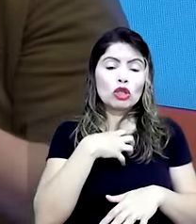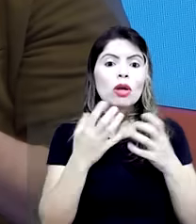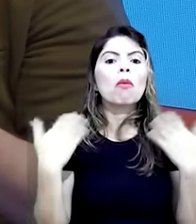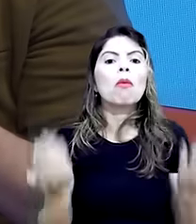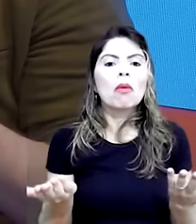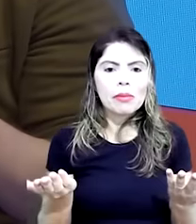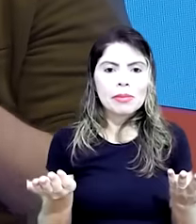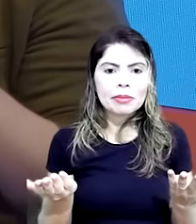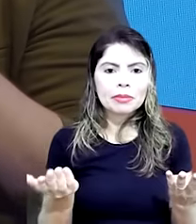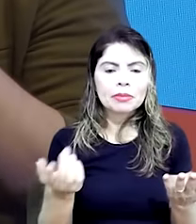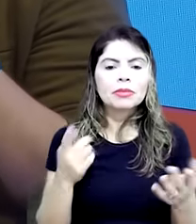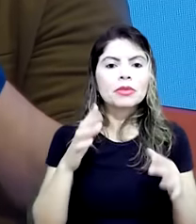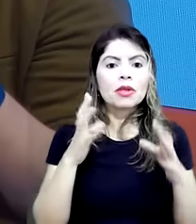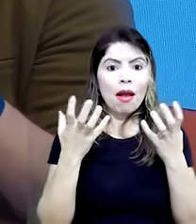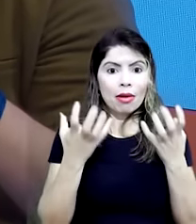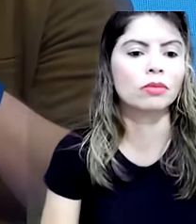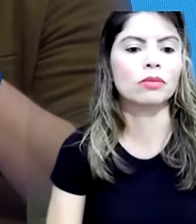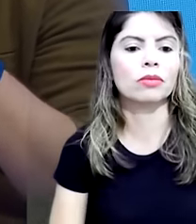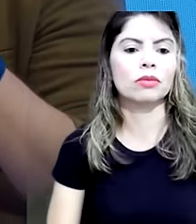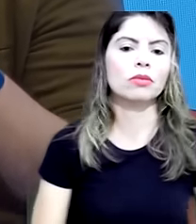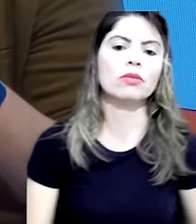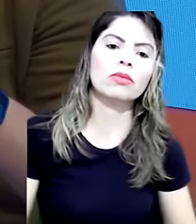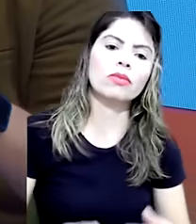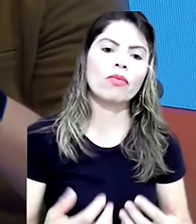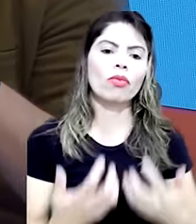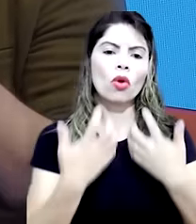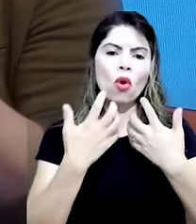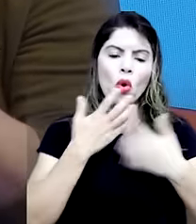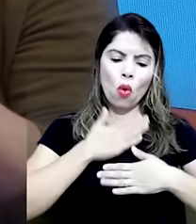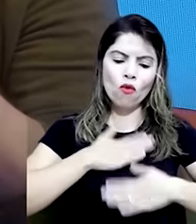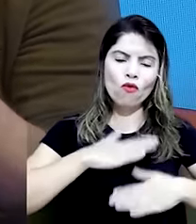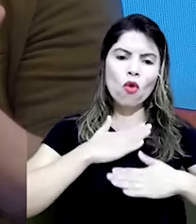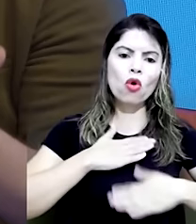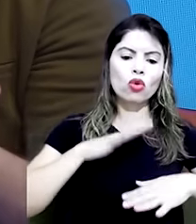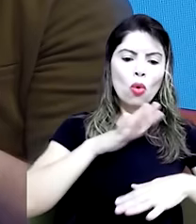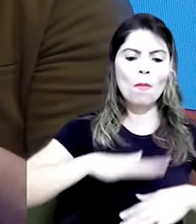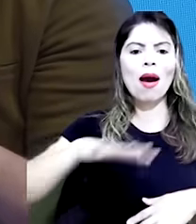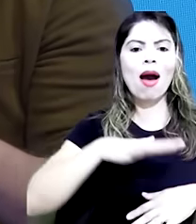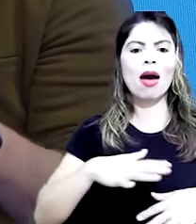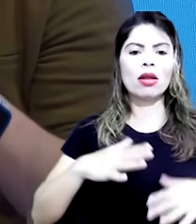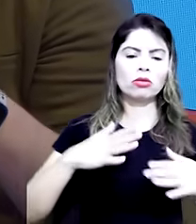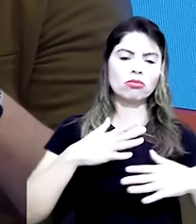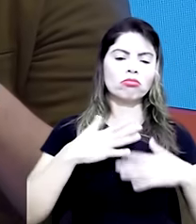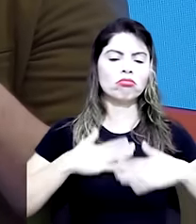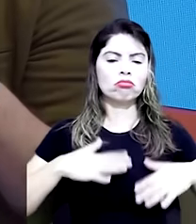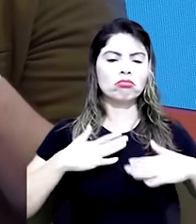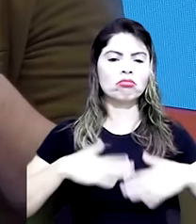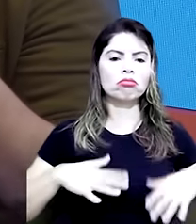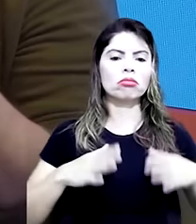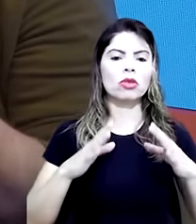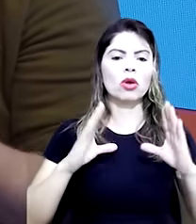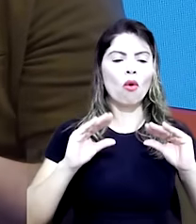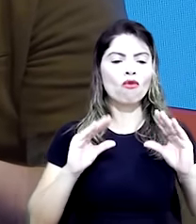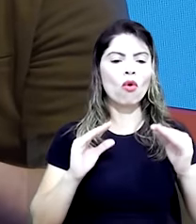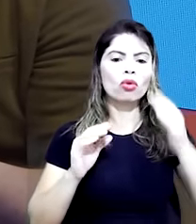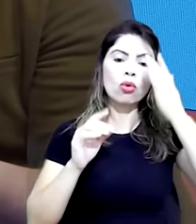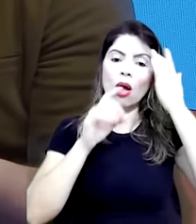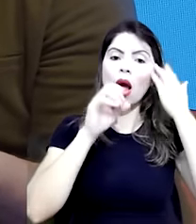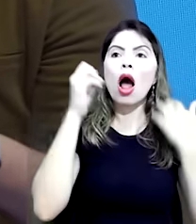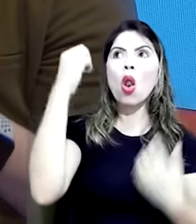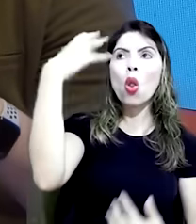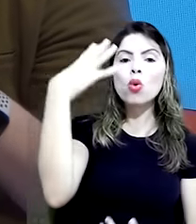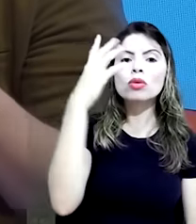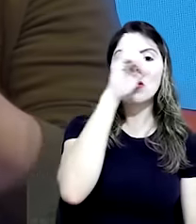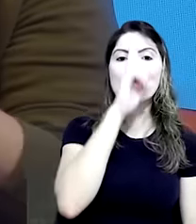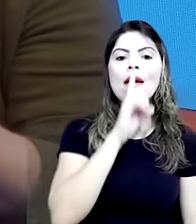estudo luz branca uma área de descanso uma área de conforto uma área de relaxamento uma luz amarela então se eu quer o que eu quero Pass com o meu